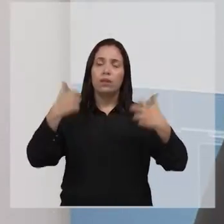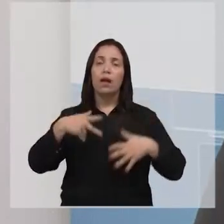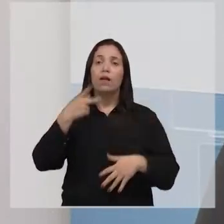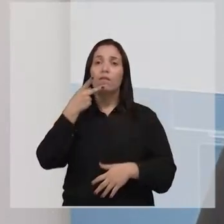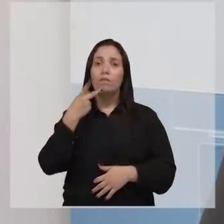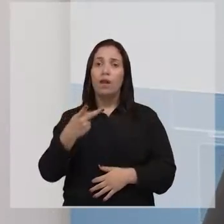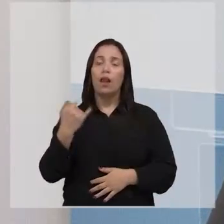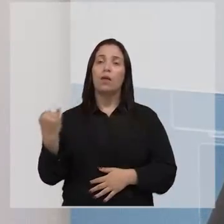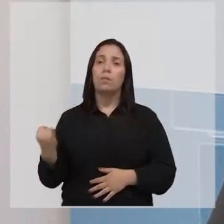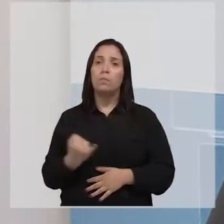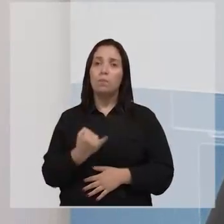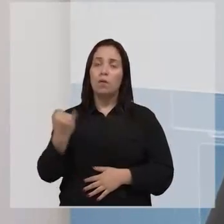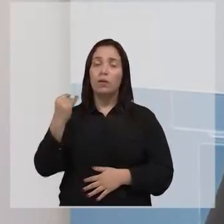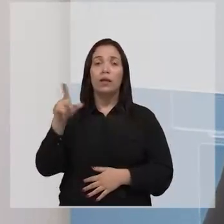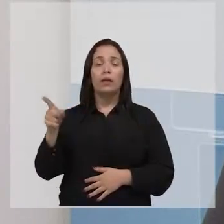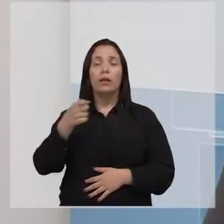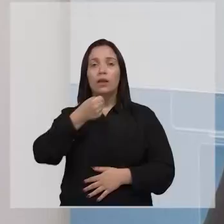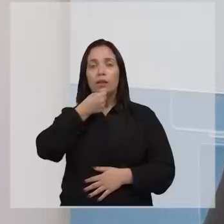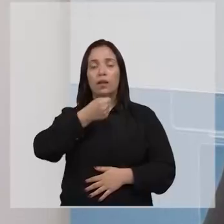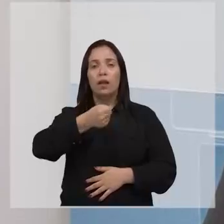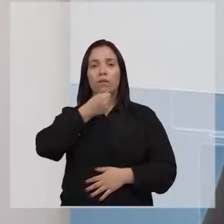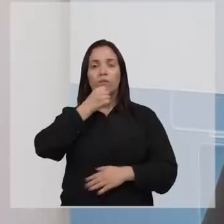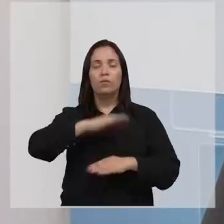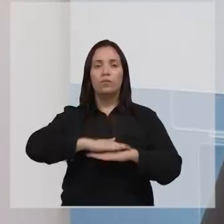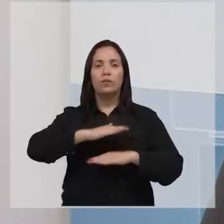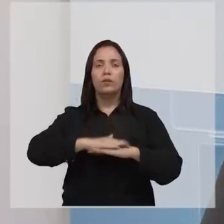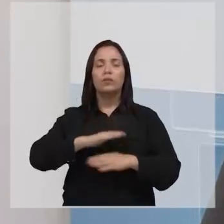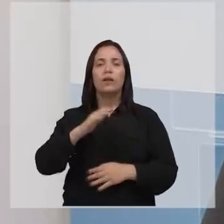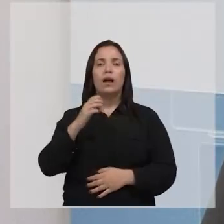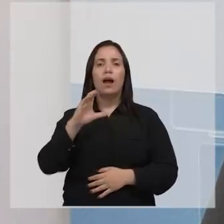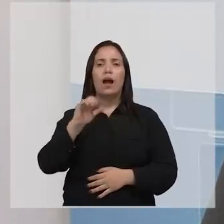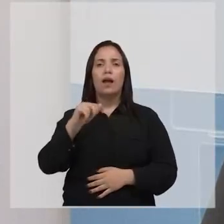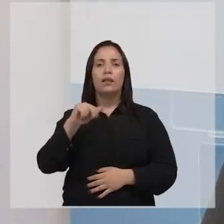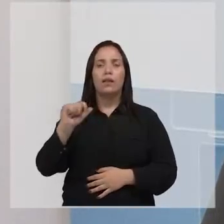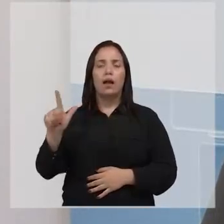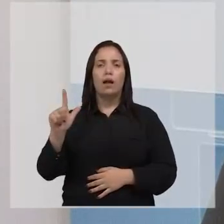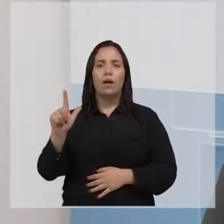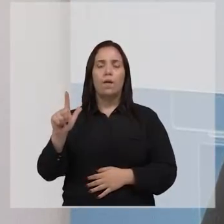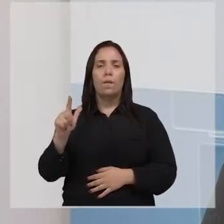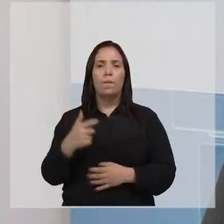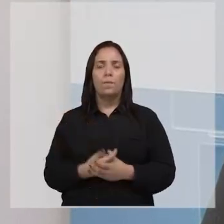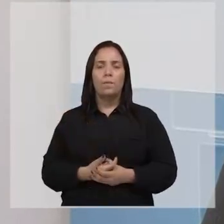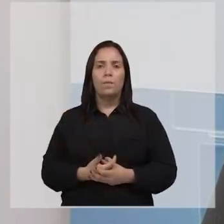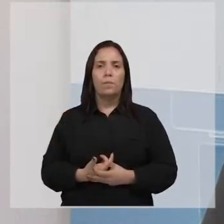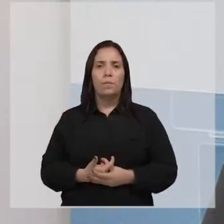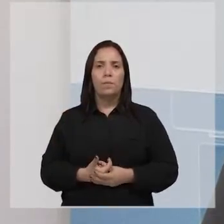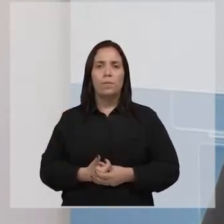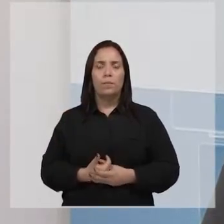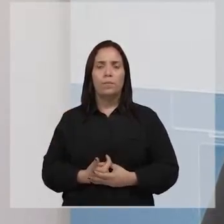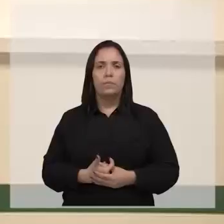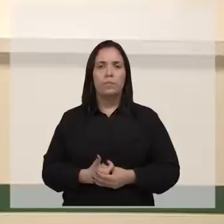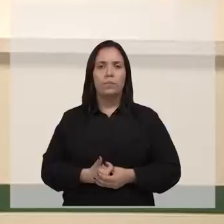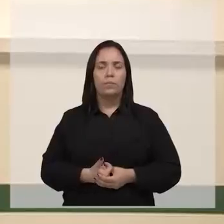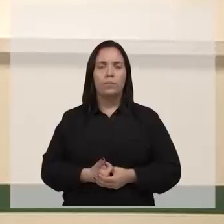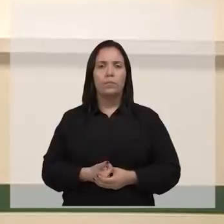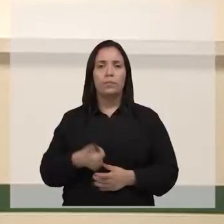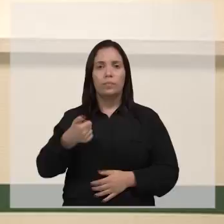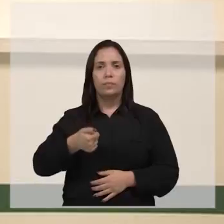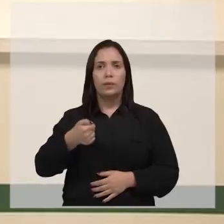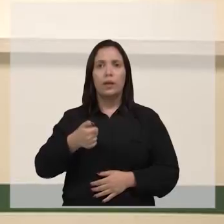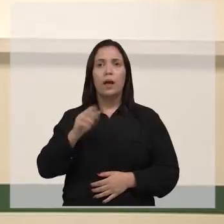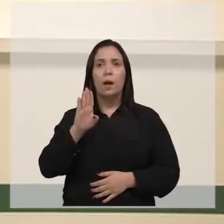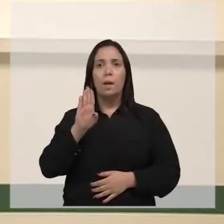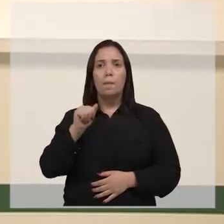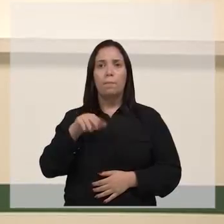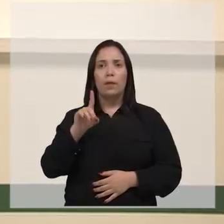da importância. Nas entrevistas que ele deu lá no canal... Aquela que ele deu, a última que ele deu na Rede TV. na Band News,